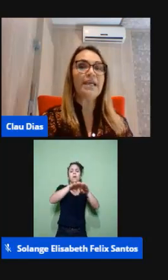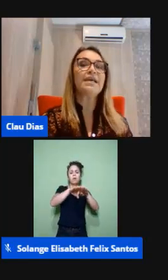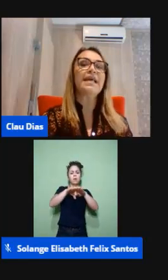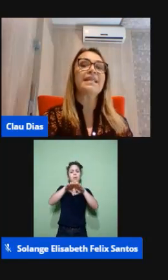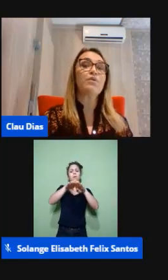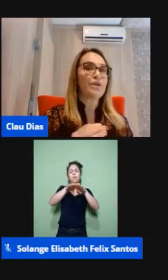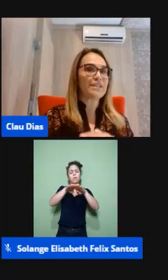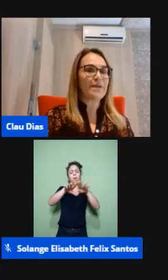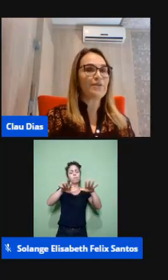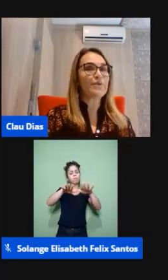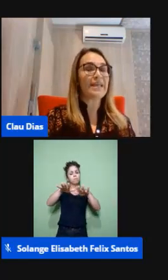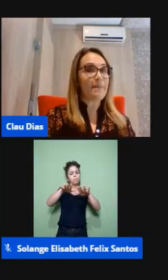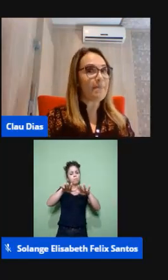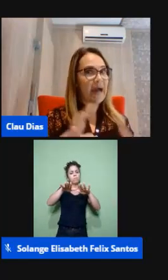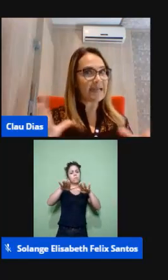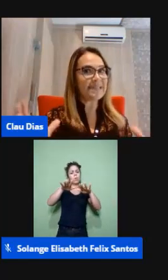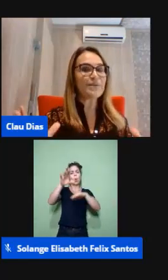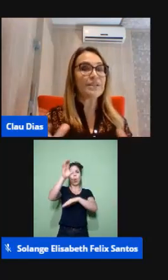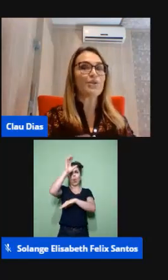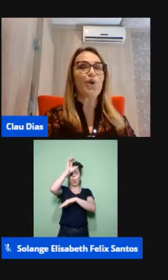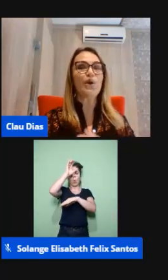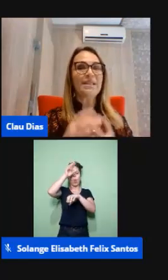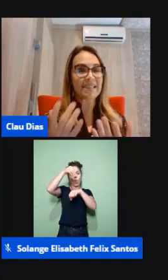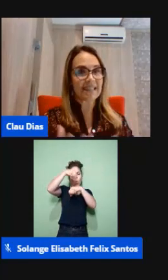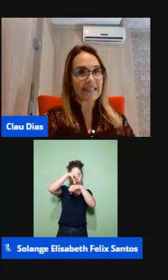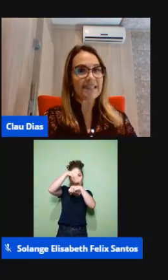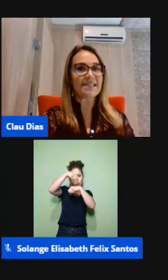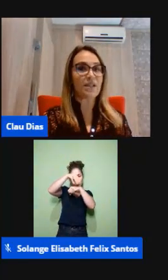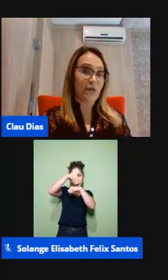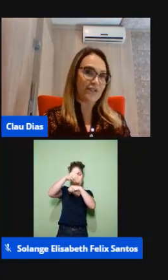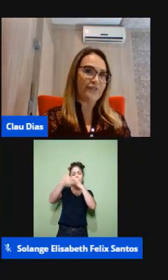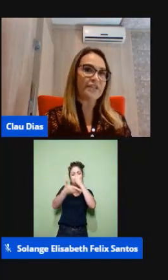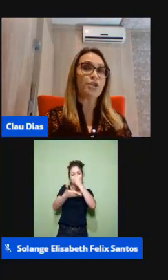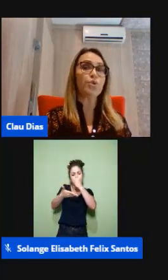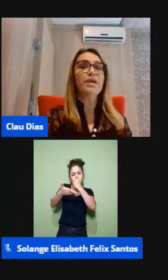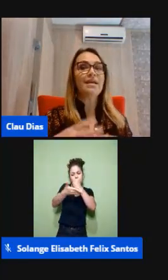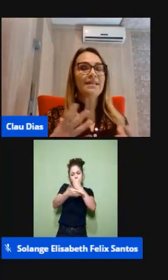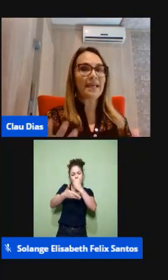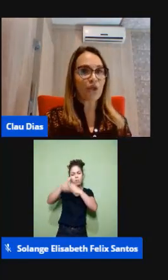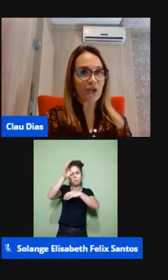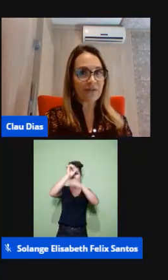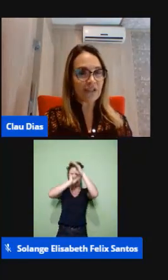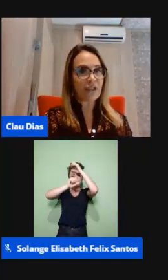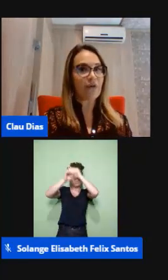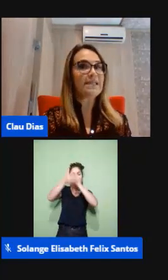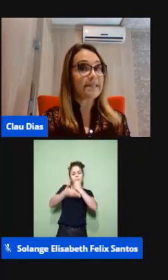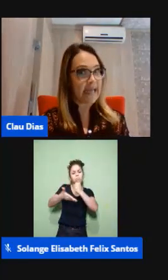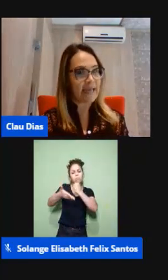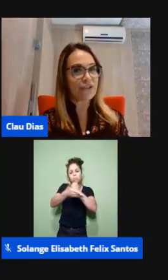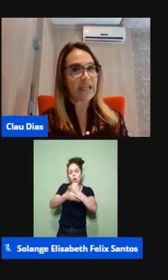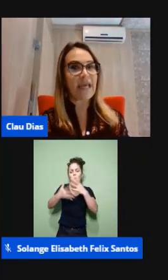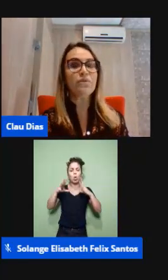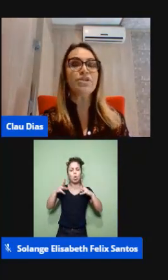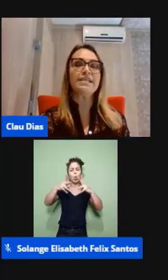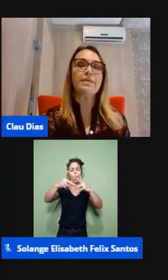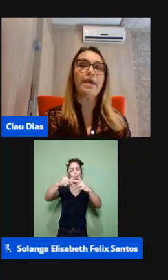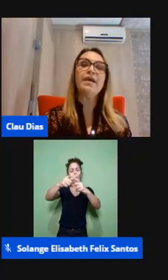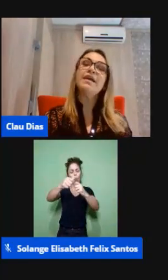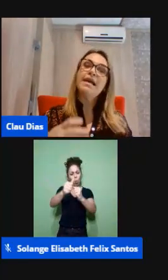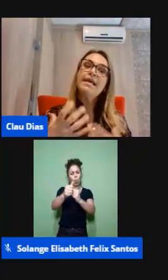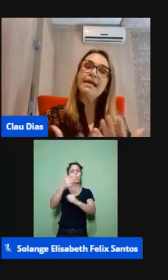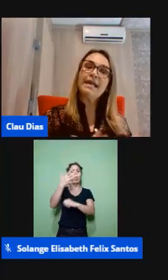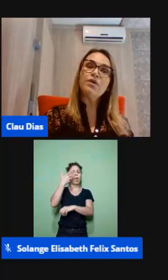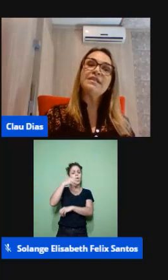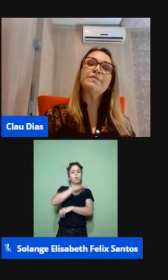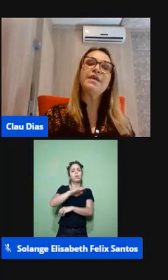falei agorinha, né? Tem o conhecimento que é básico, que todas as crianças da educação infantil em território nacional, elas têm o direito de